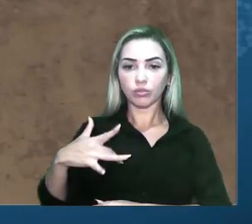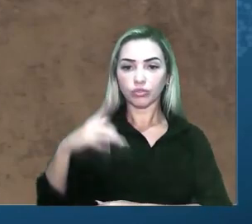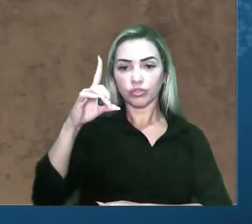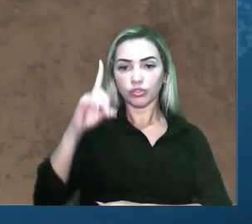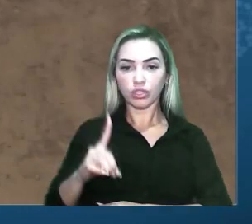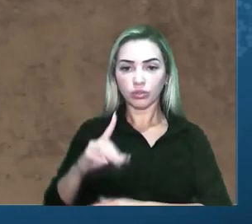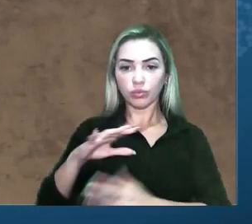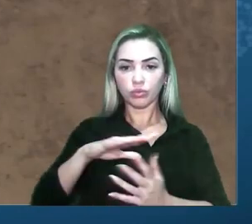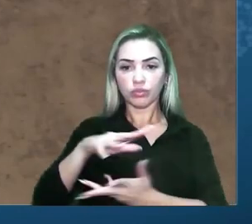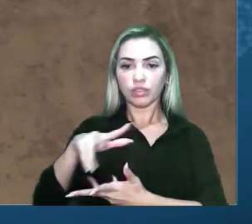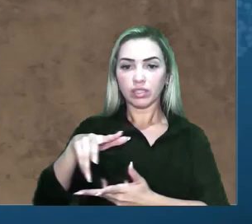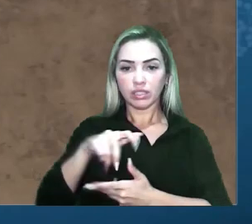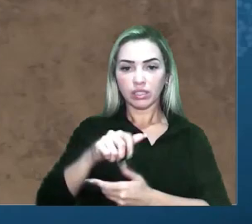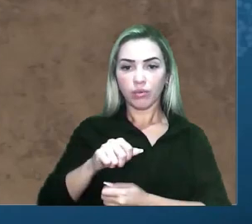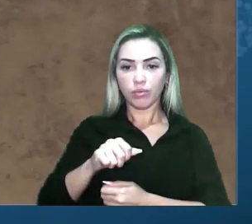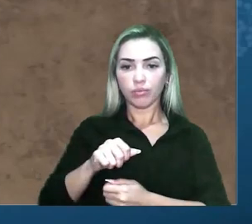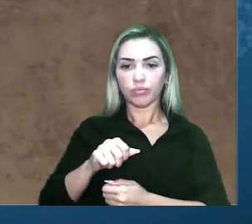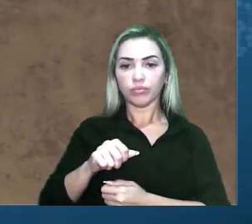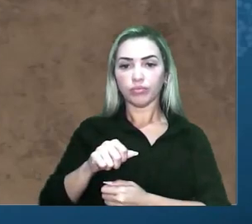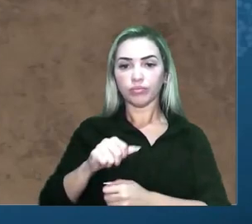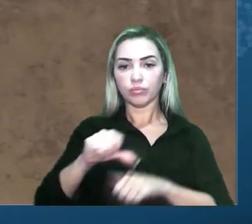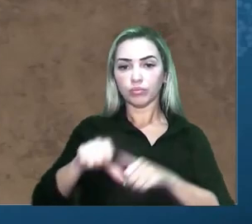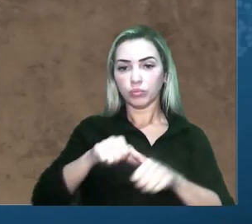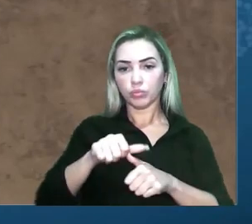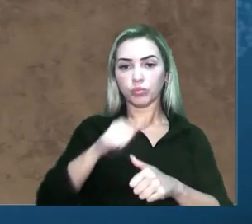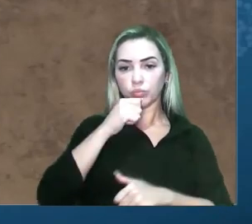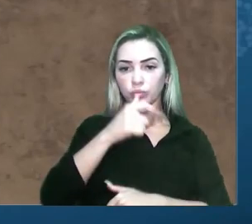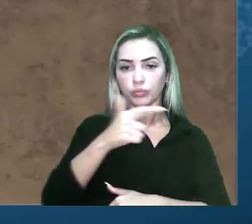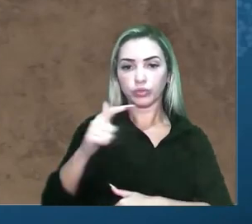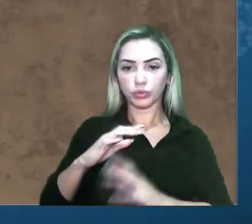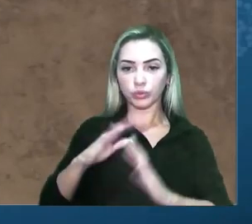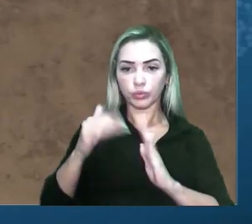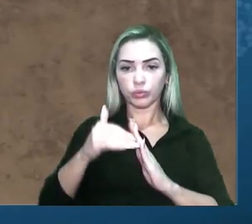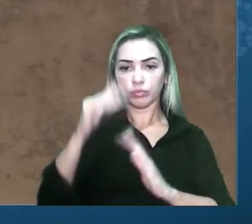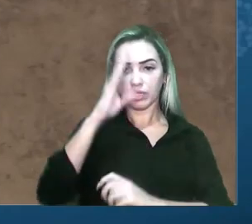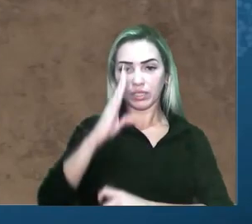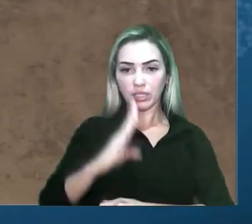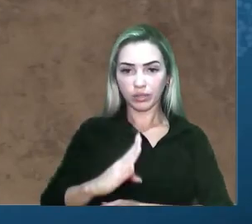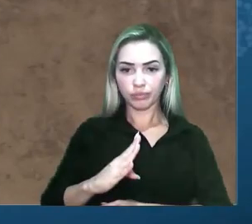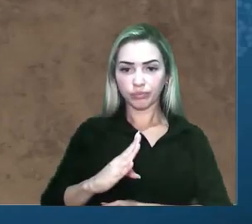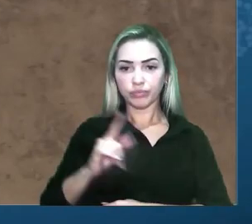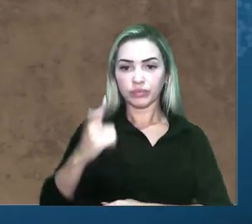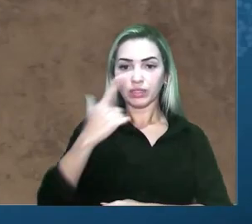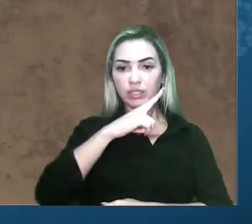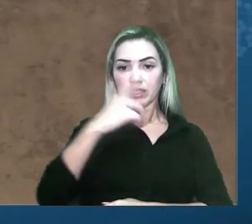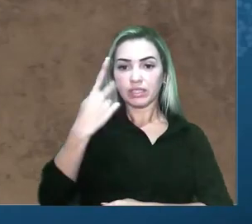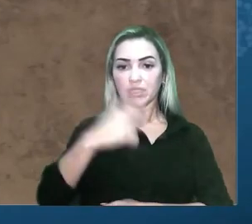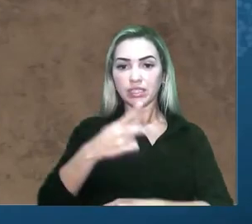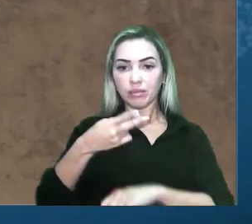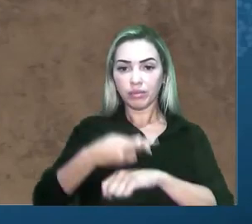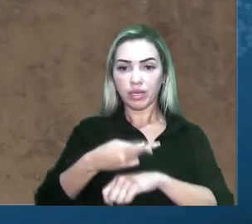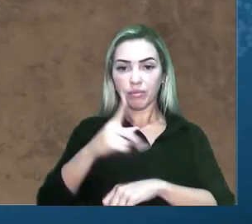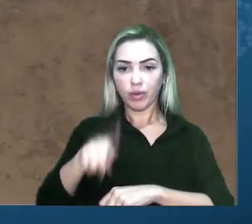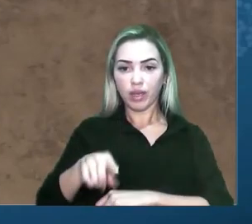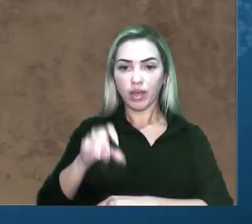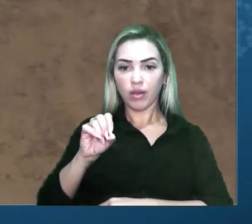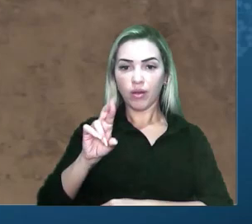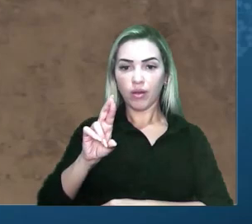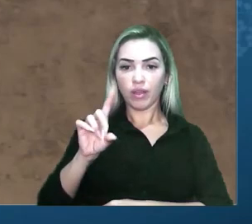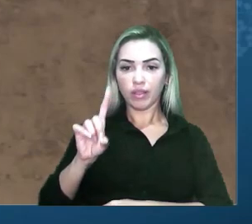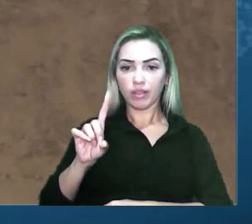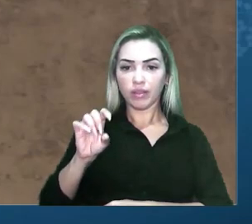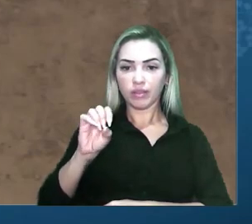universal e inalienável de todos os brasileiros. O ganhador desse prêmio foi o